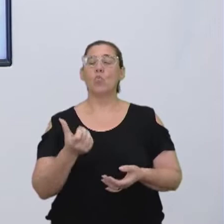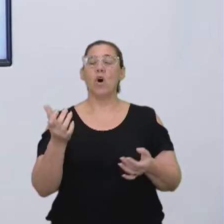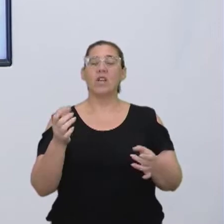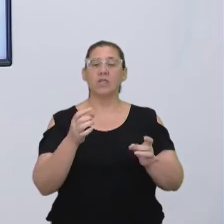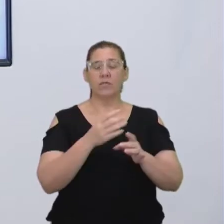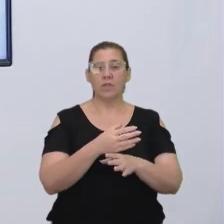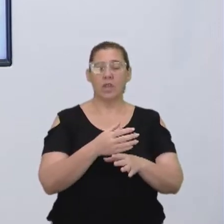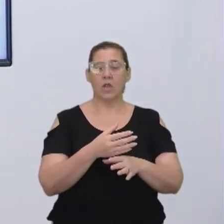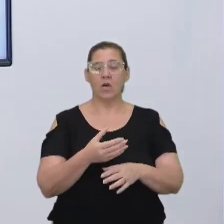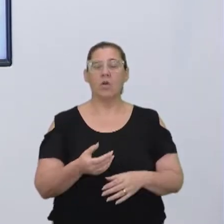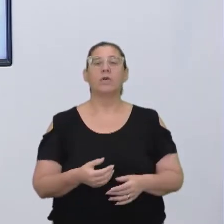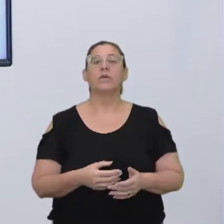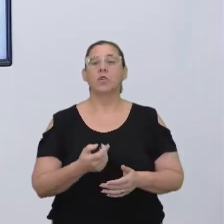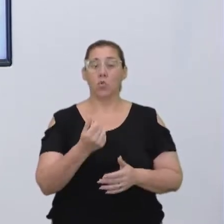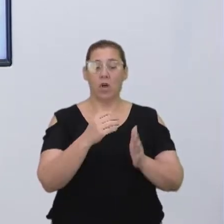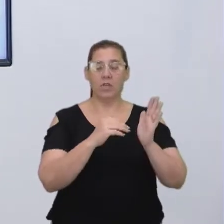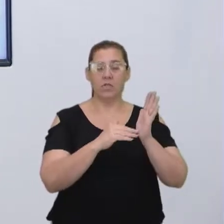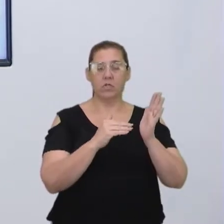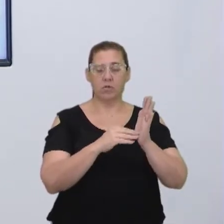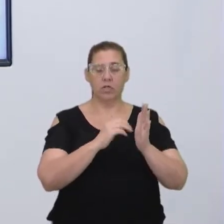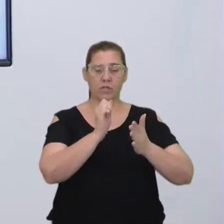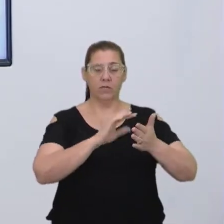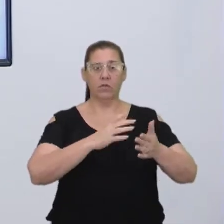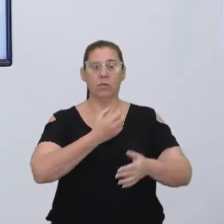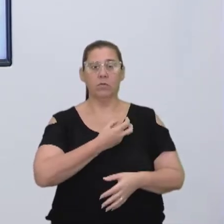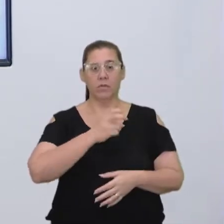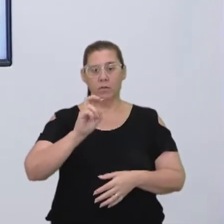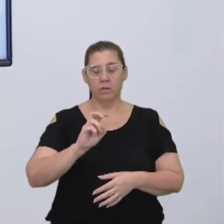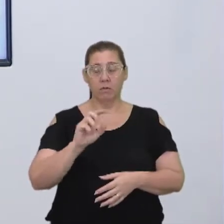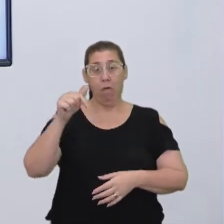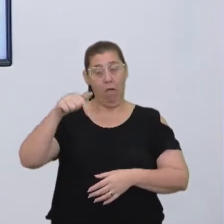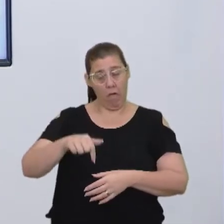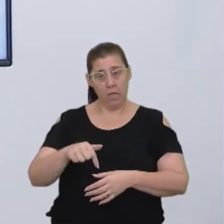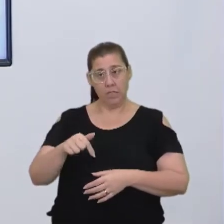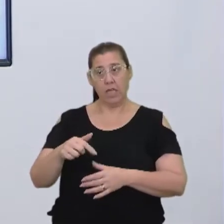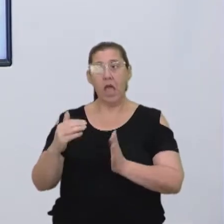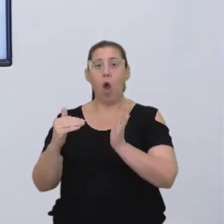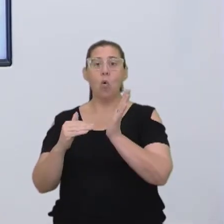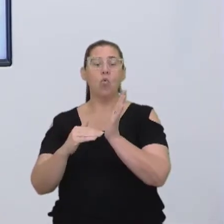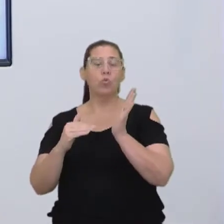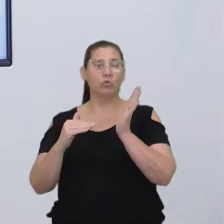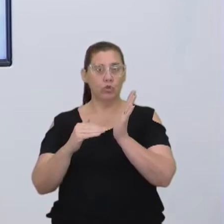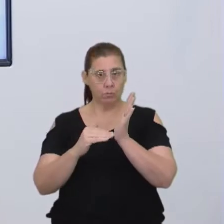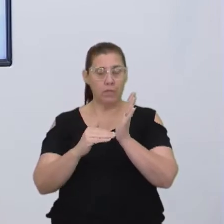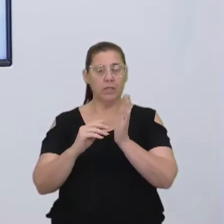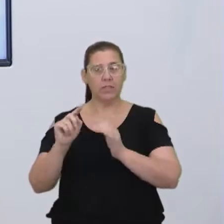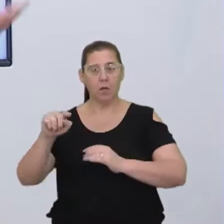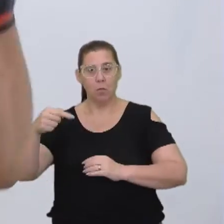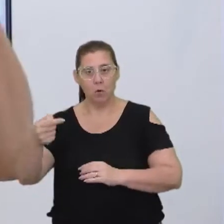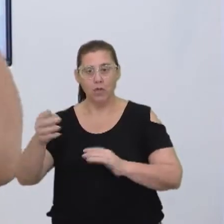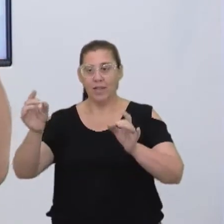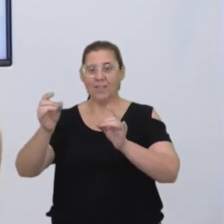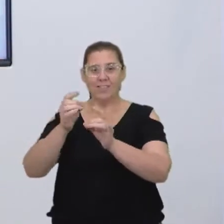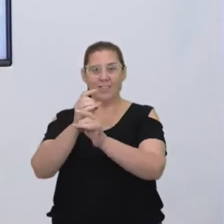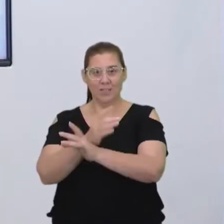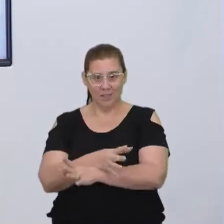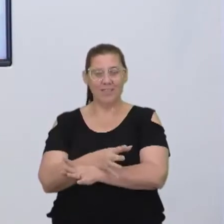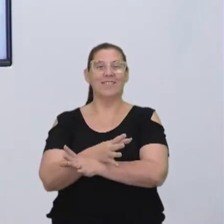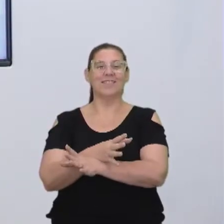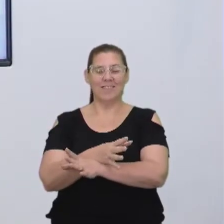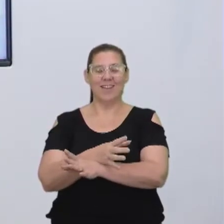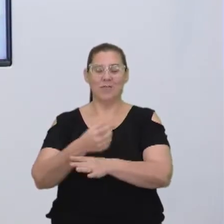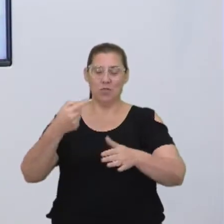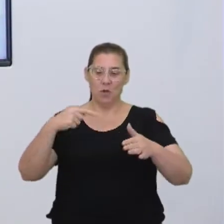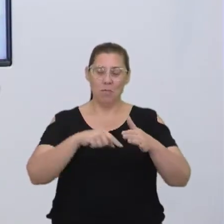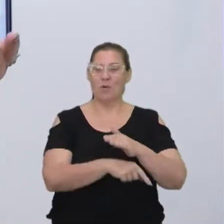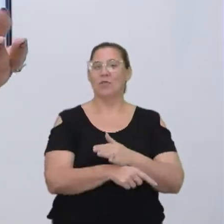penúltima aula aí da atividade número 5. Então, nós teremos essa e uma última aula. E aí, encerramos o nosso